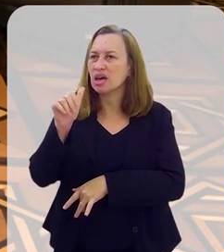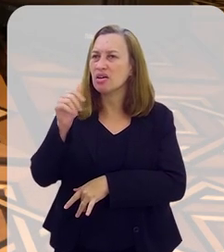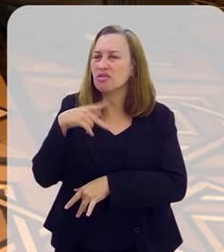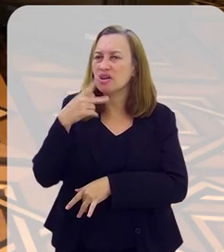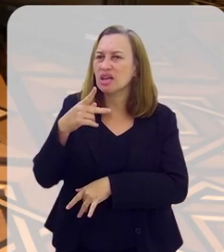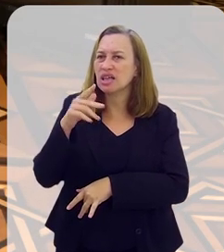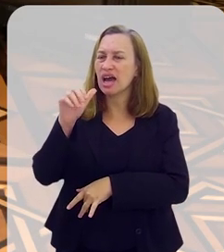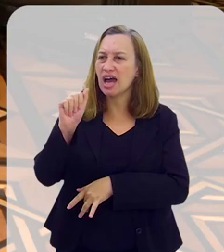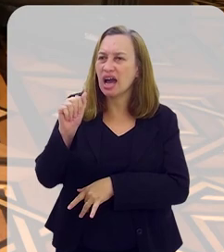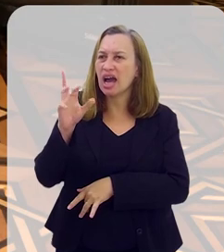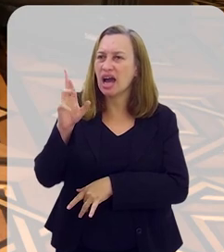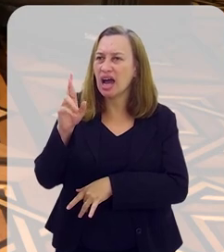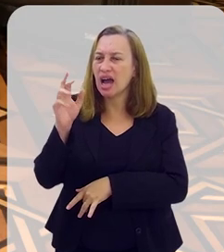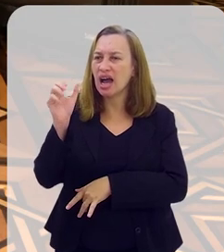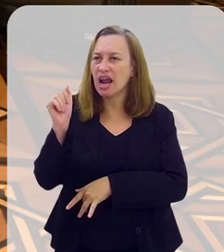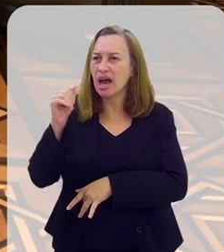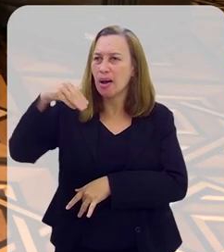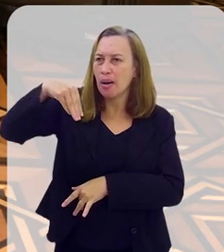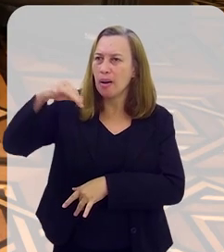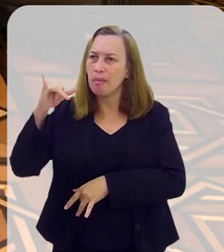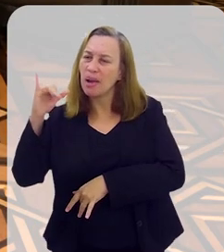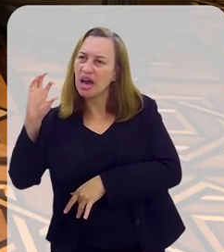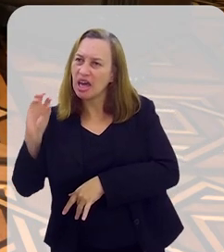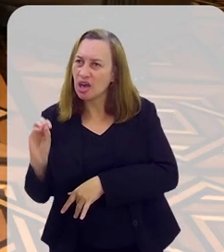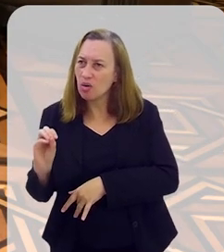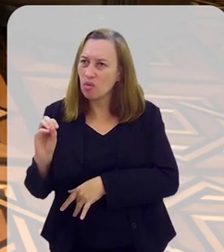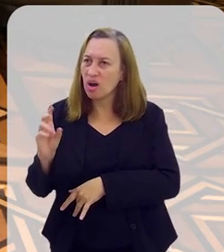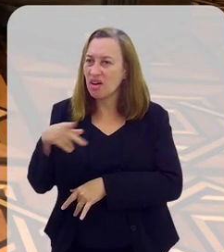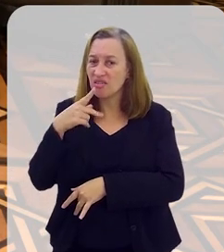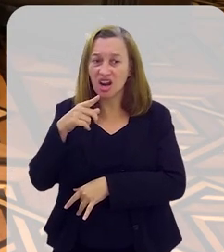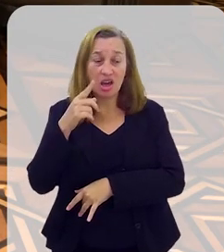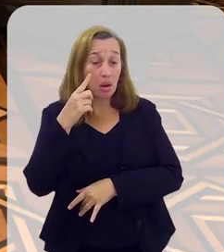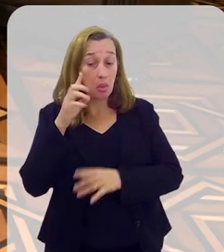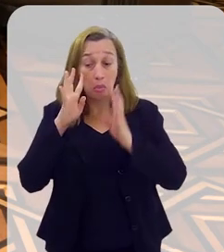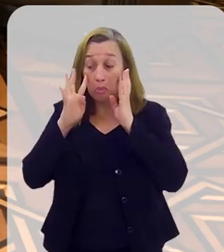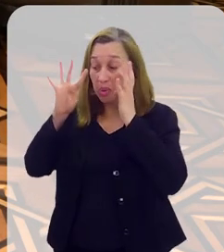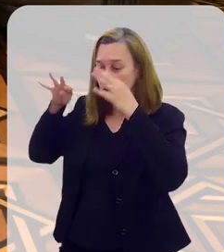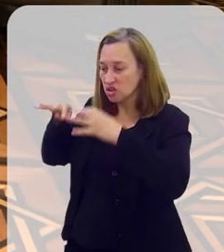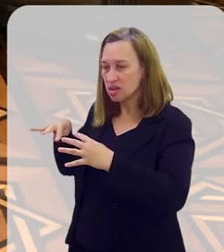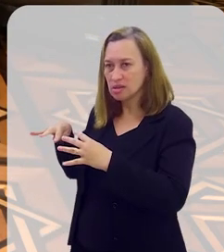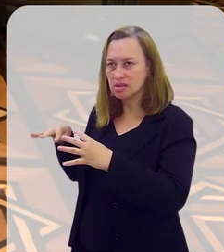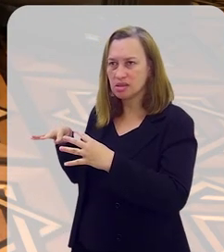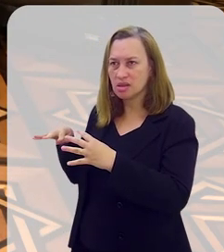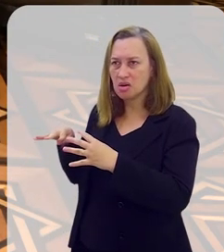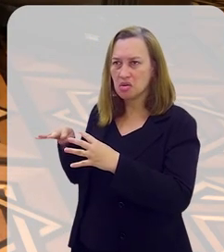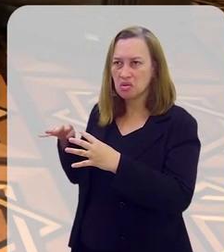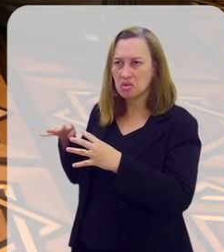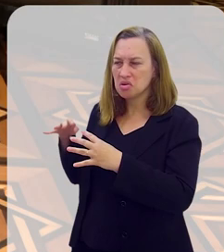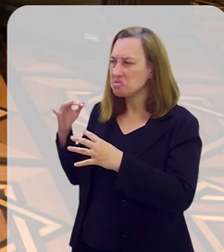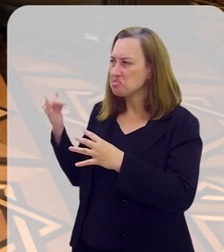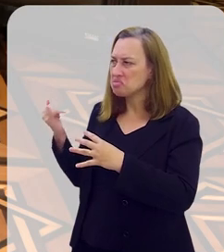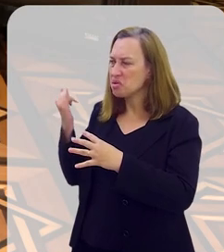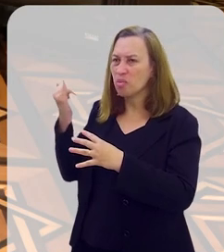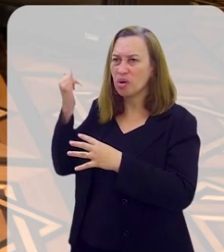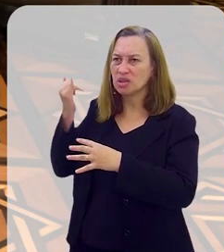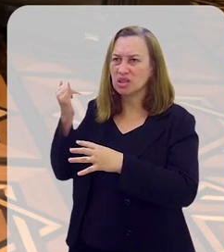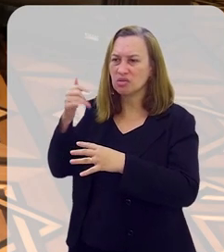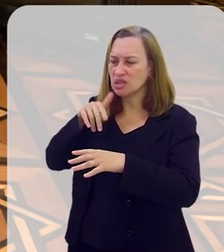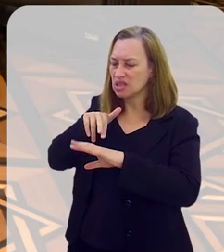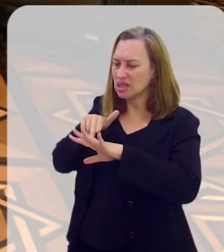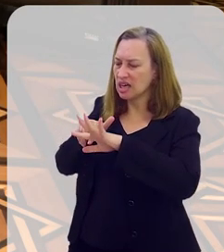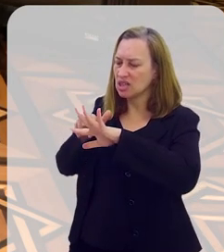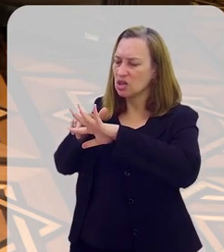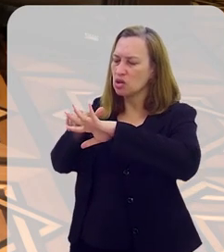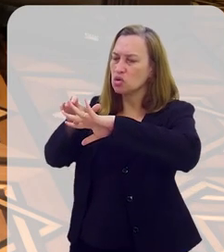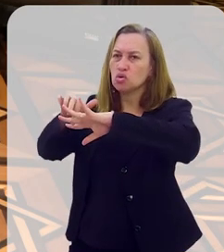falando em aramaico e no final Jesus fala assim preste atenção seus doidos não me interessa se você tá subindo no monte